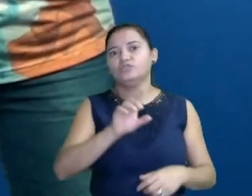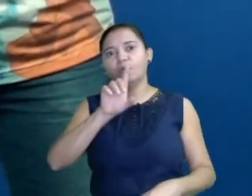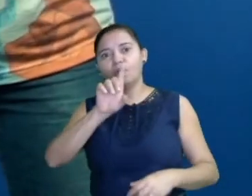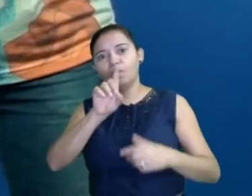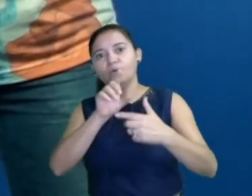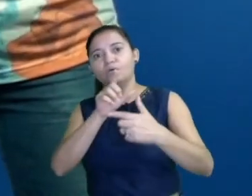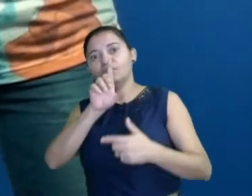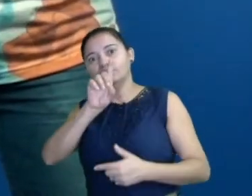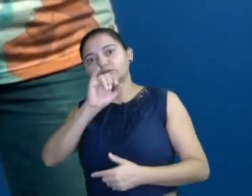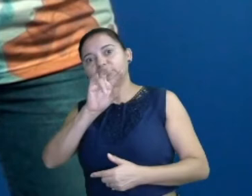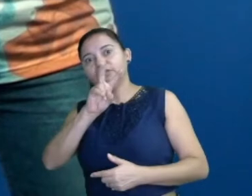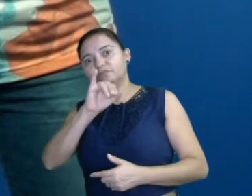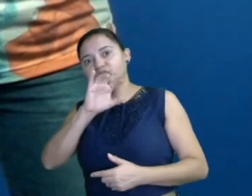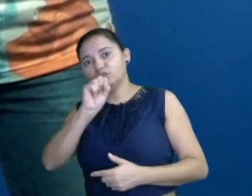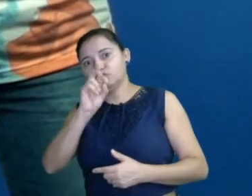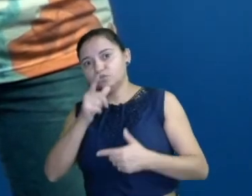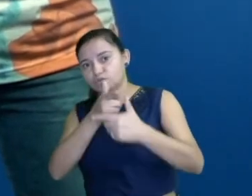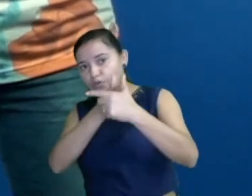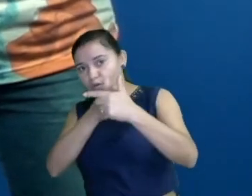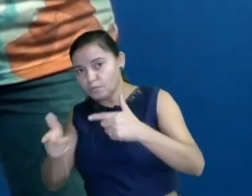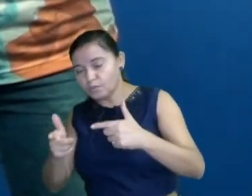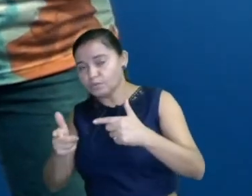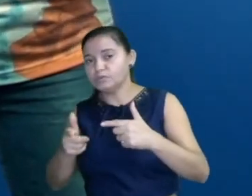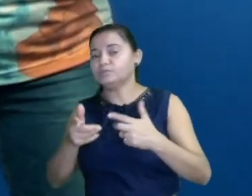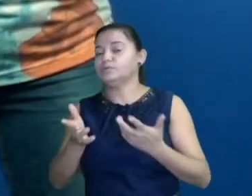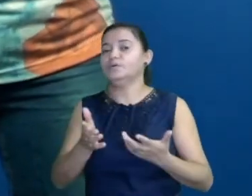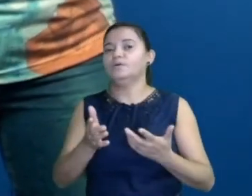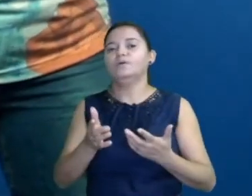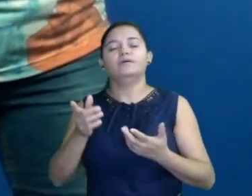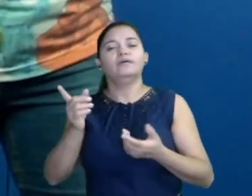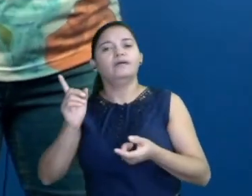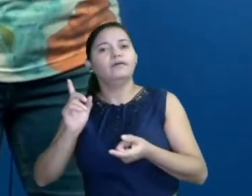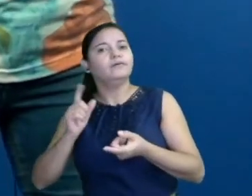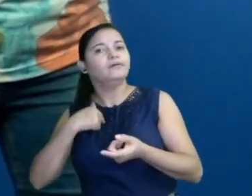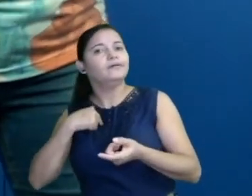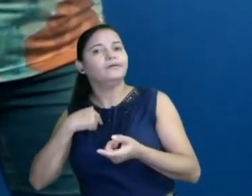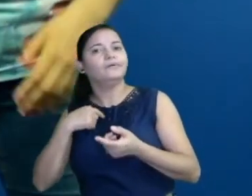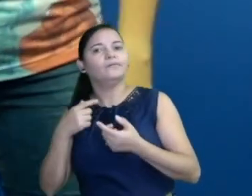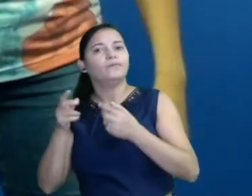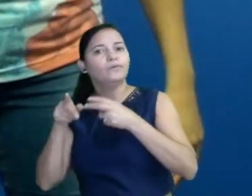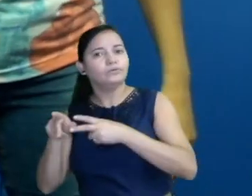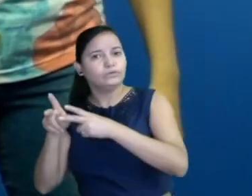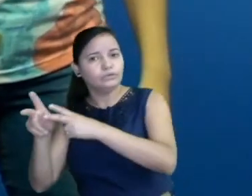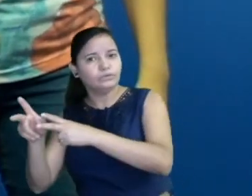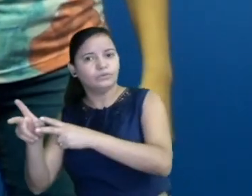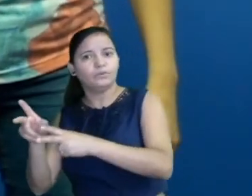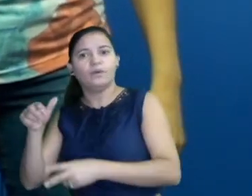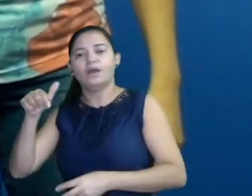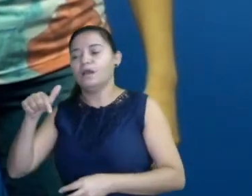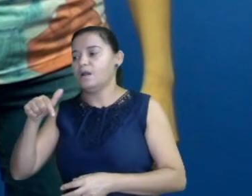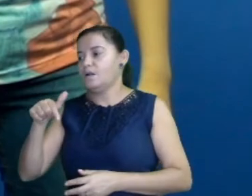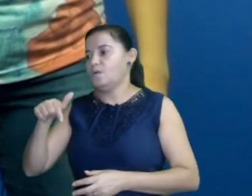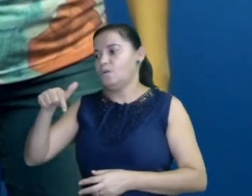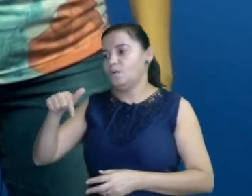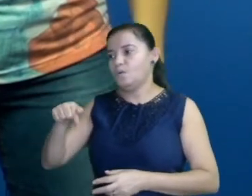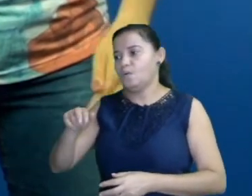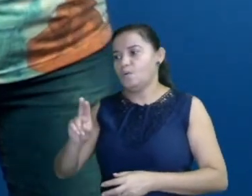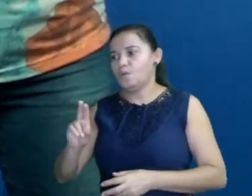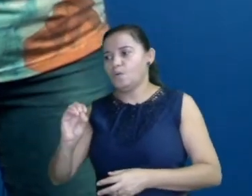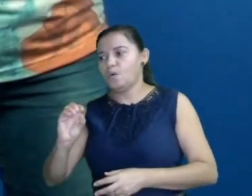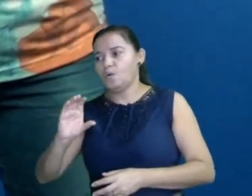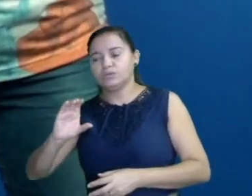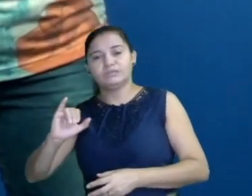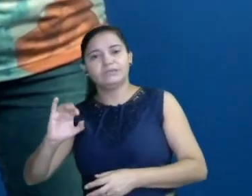também não múltiplo do que está sendo trabalhado né do três então eu mantenho o quociente igual